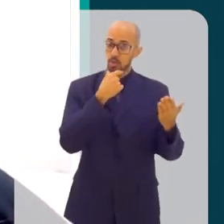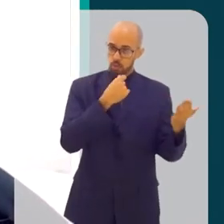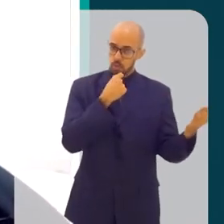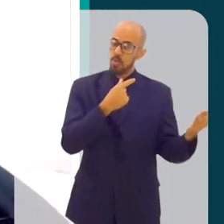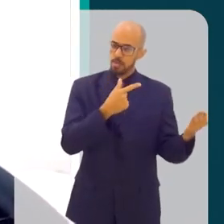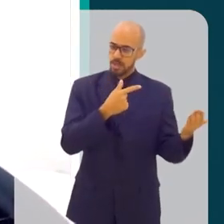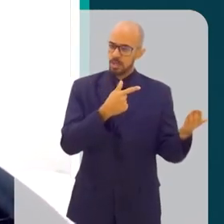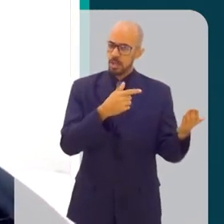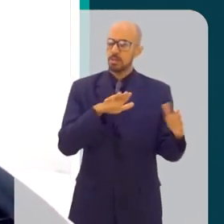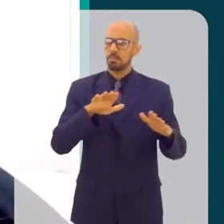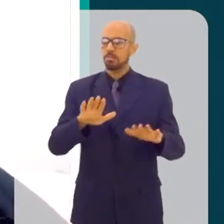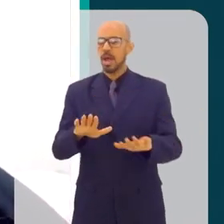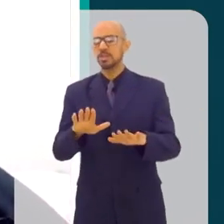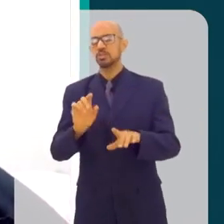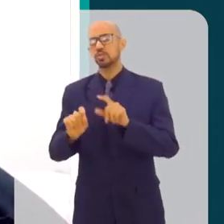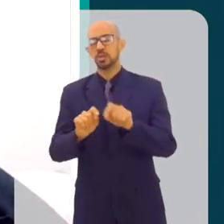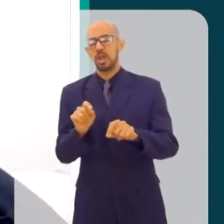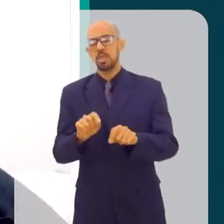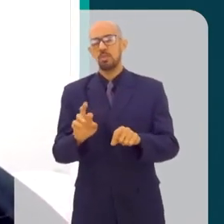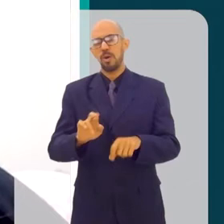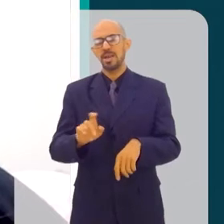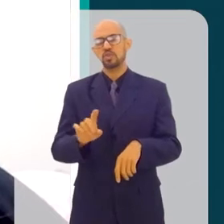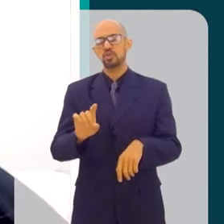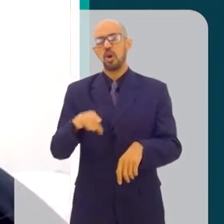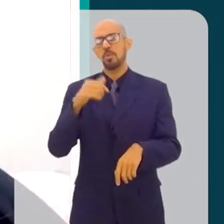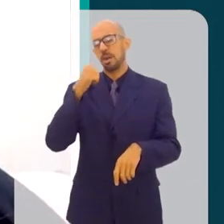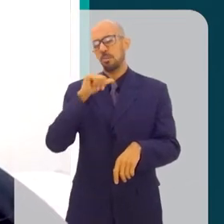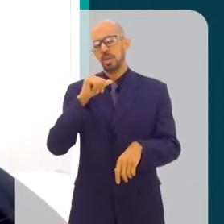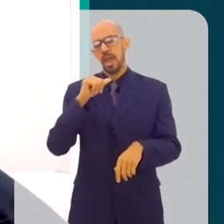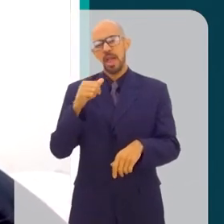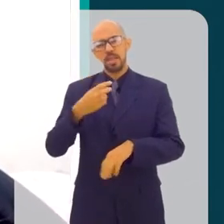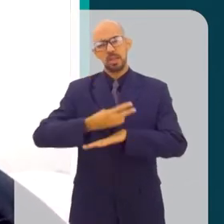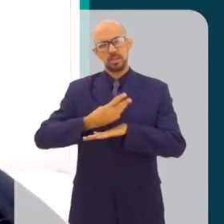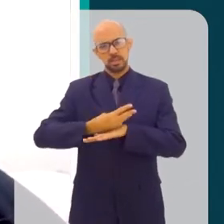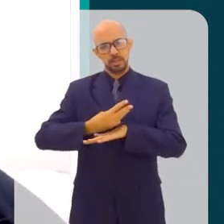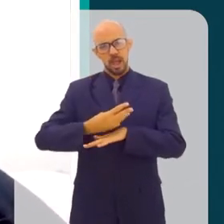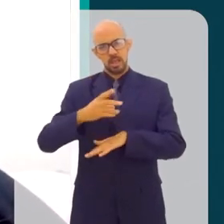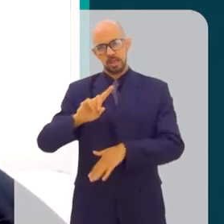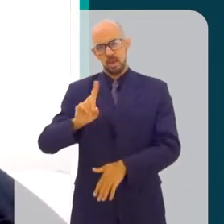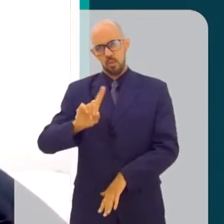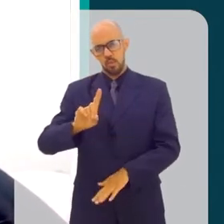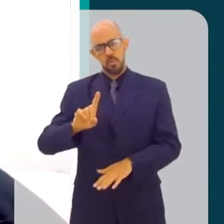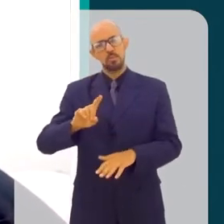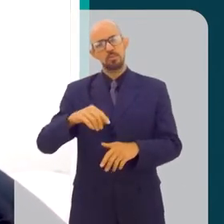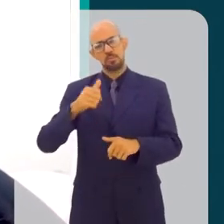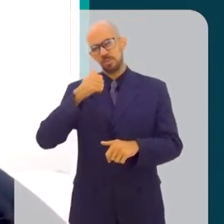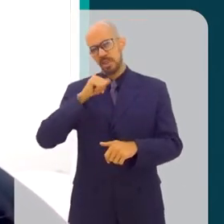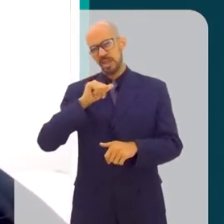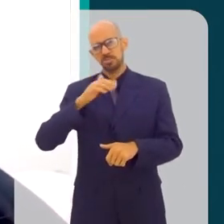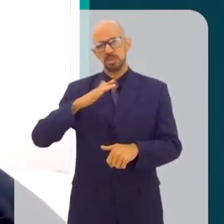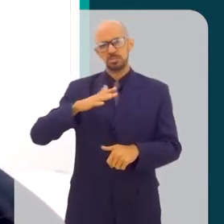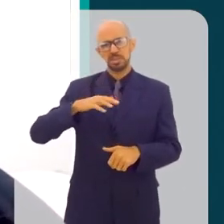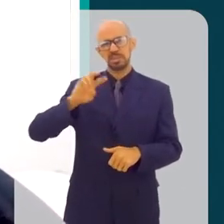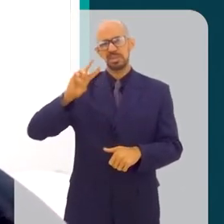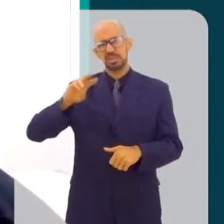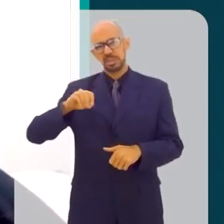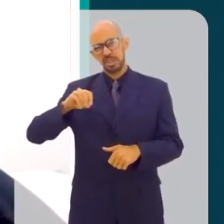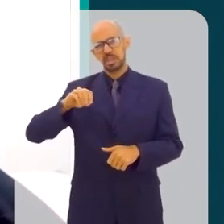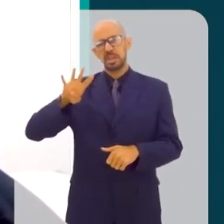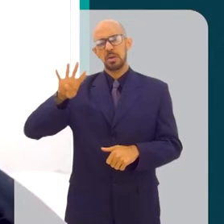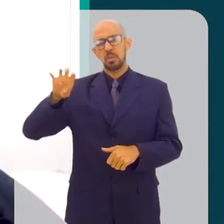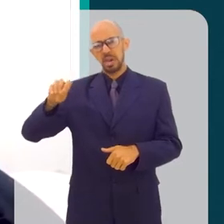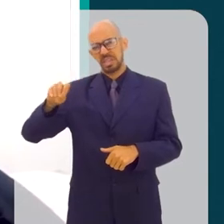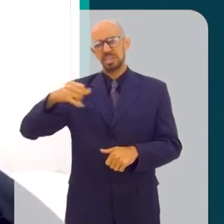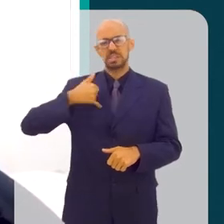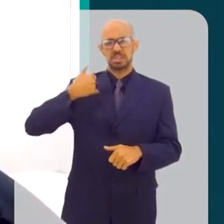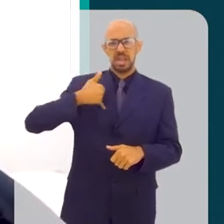produzimos. Isso não é nem para mulheres na terceira idade, né? Mulheres mais maduras, em torno ali